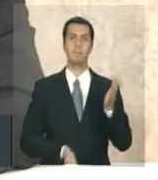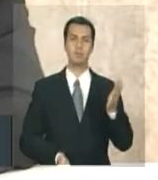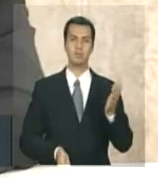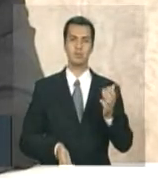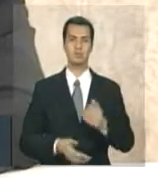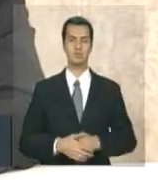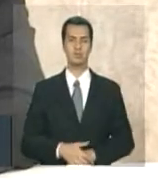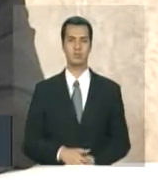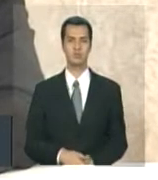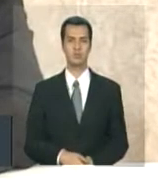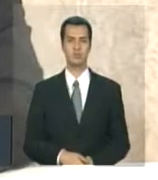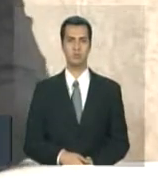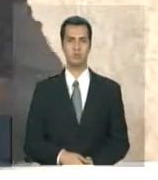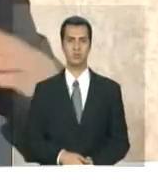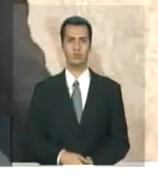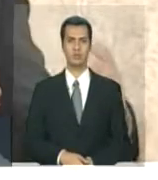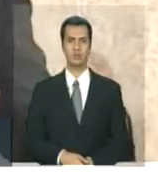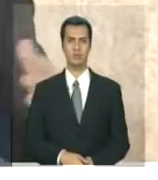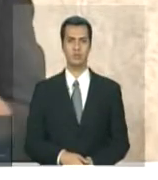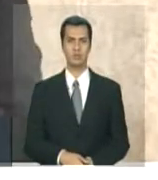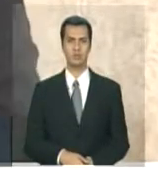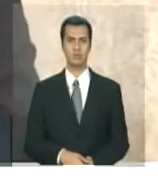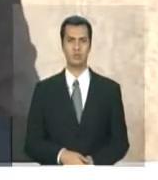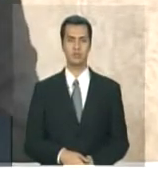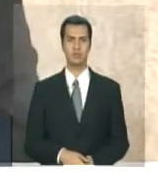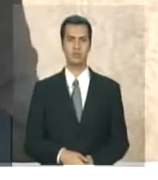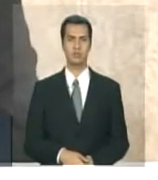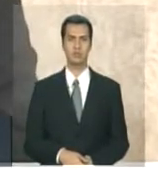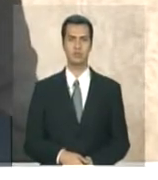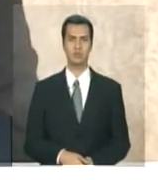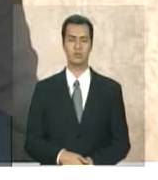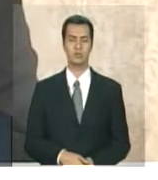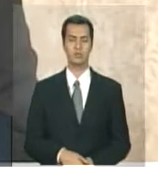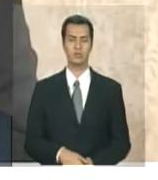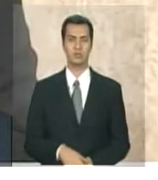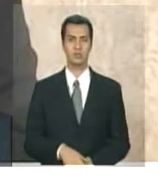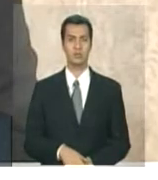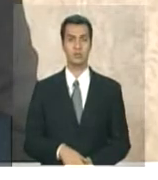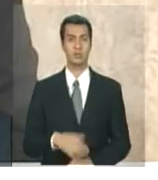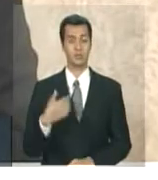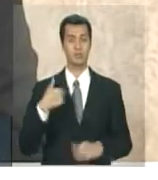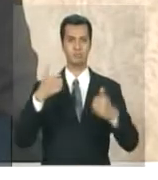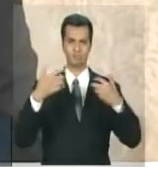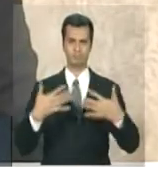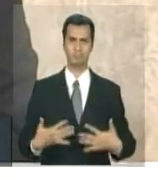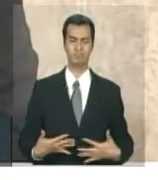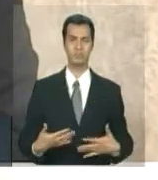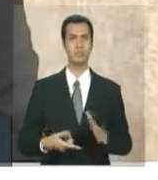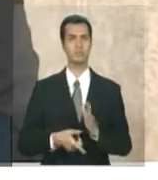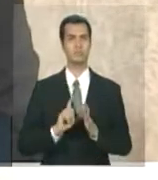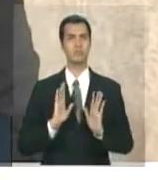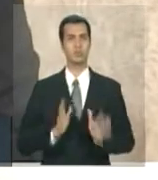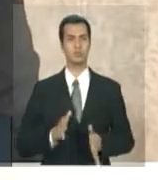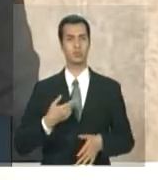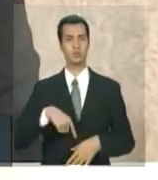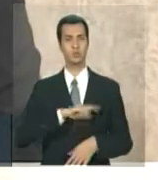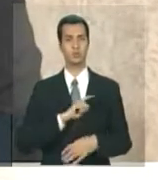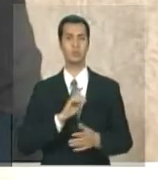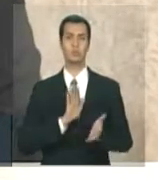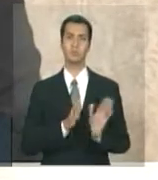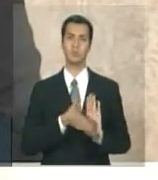e nós estamos, tanto com esses aspectos que eu me referi, encaminhando para o Conselho Monetário